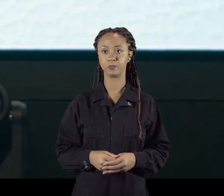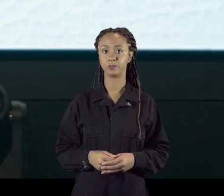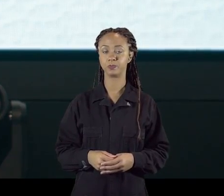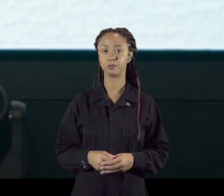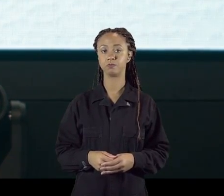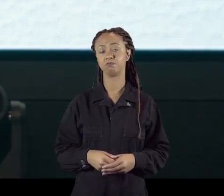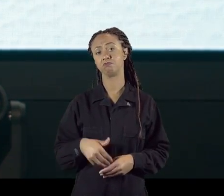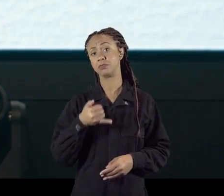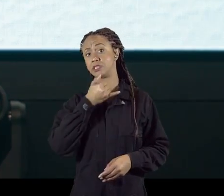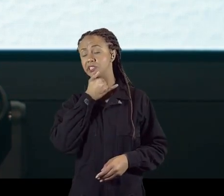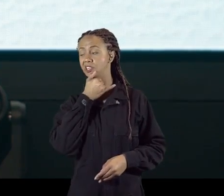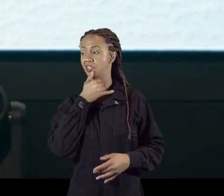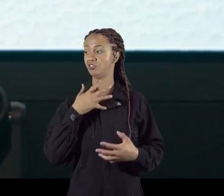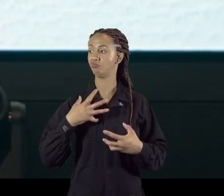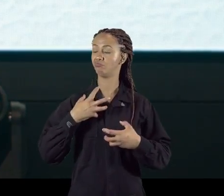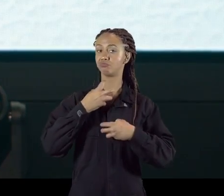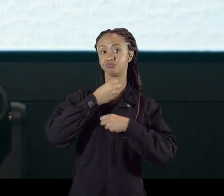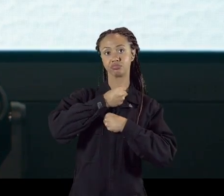hoje abatido